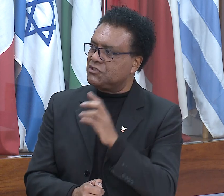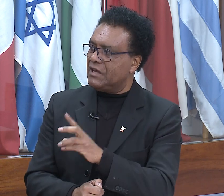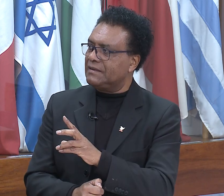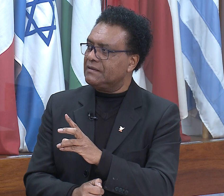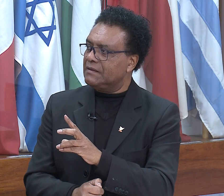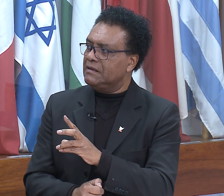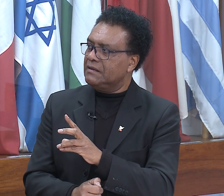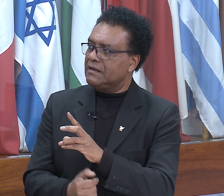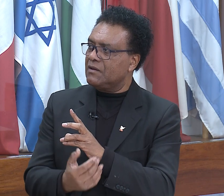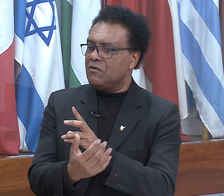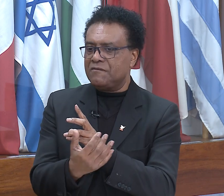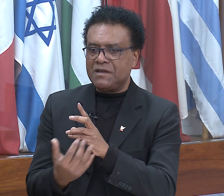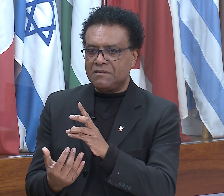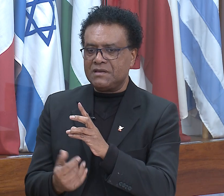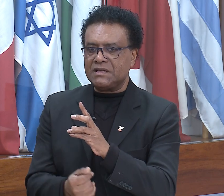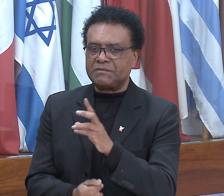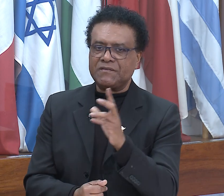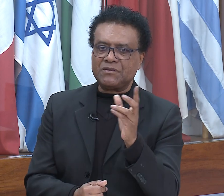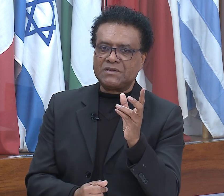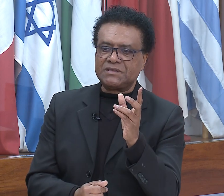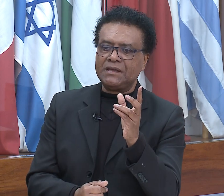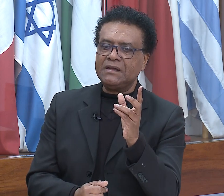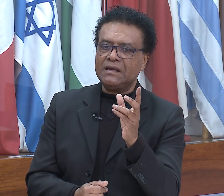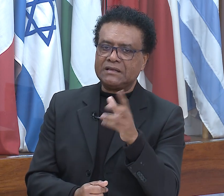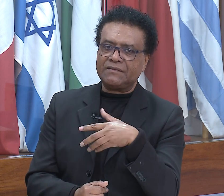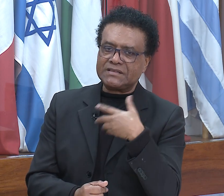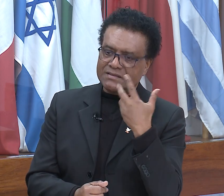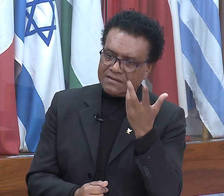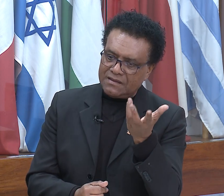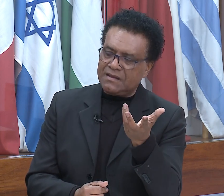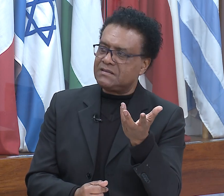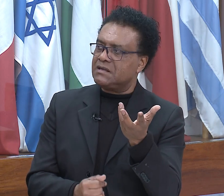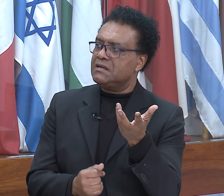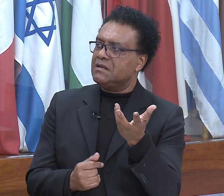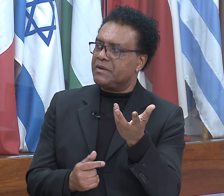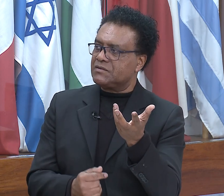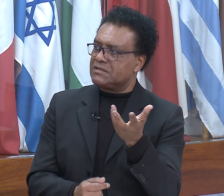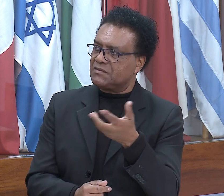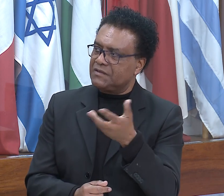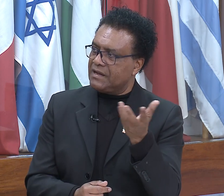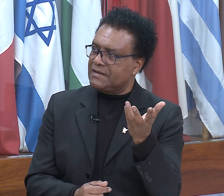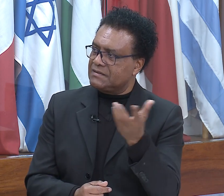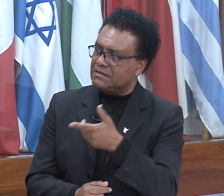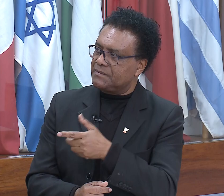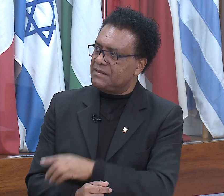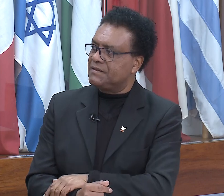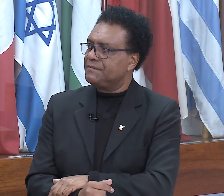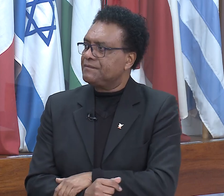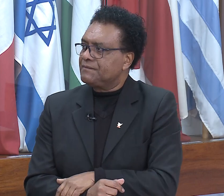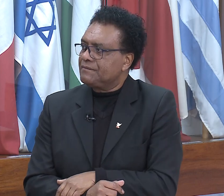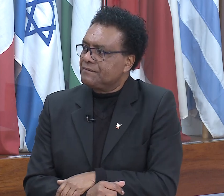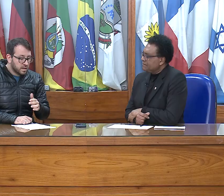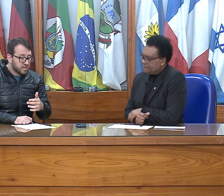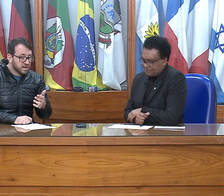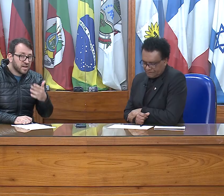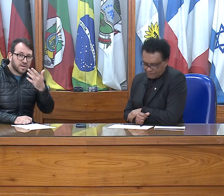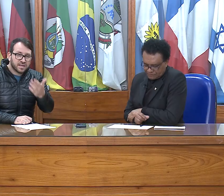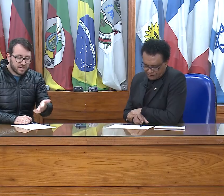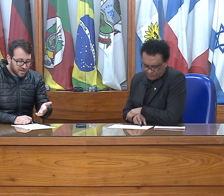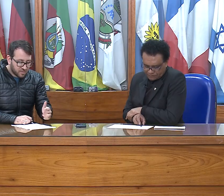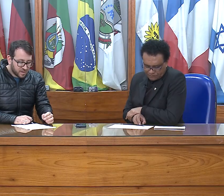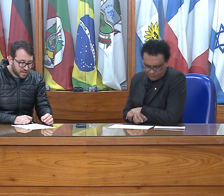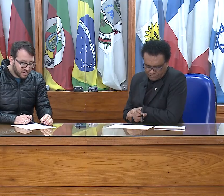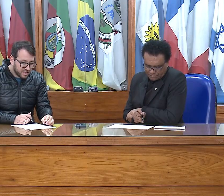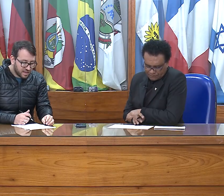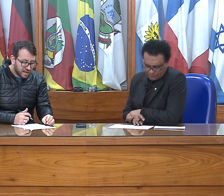custeada né naquele convênio que as prefeituras tem através da cedência para as nossas funerárias de Santa Maria e lembrando